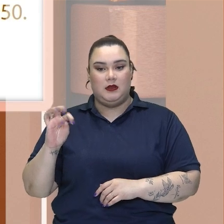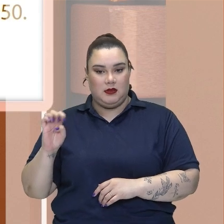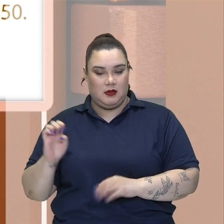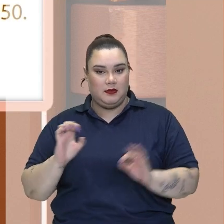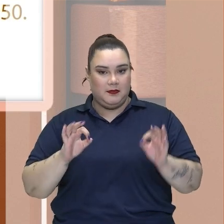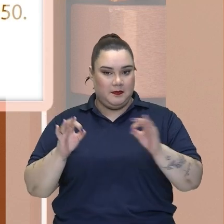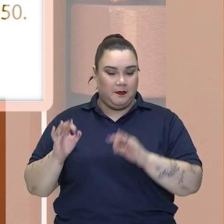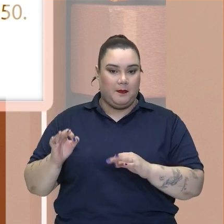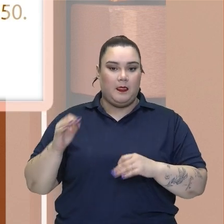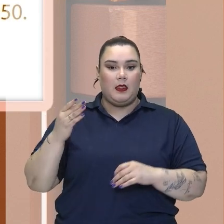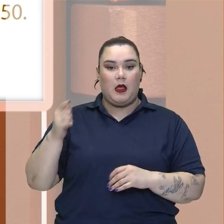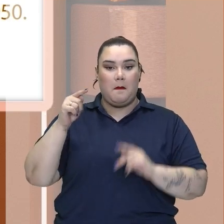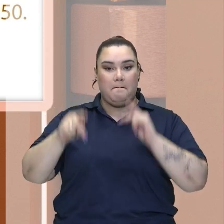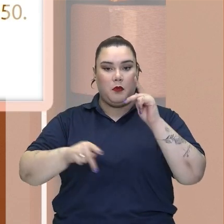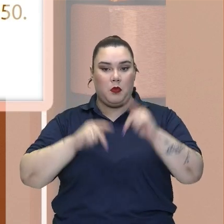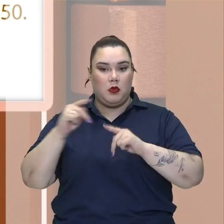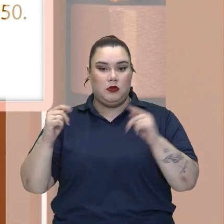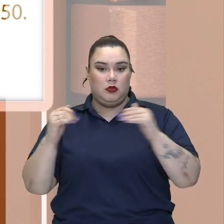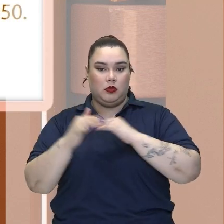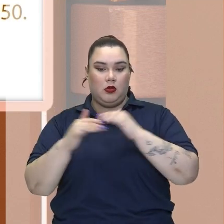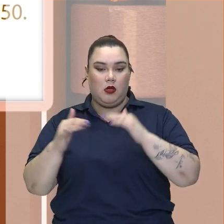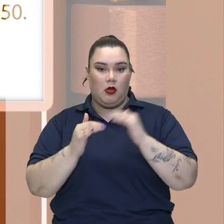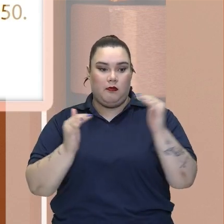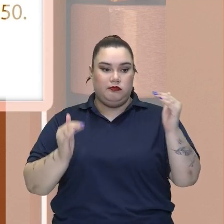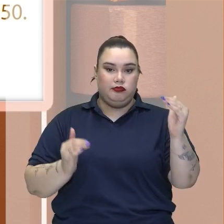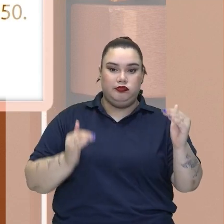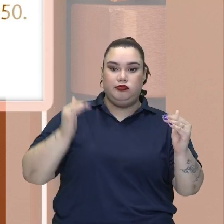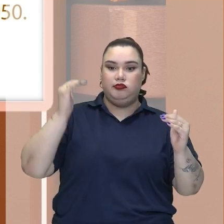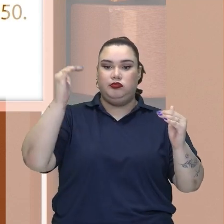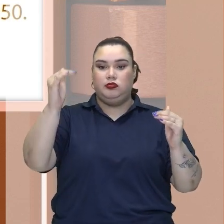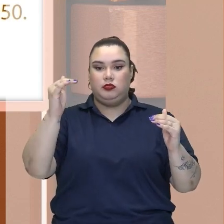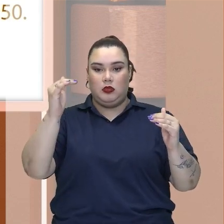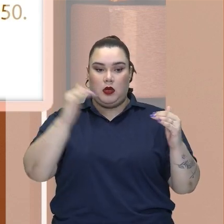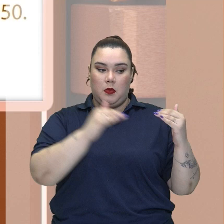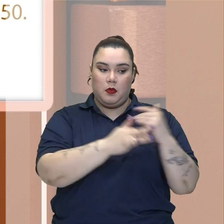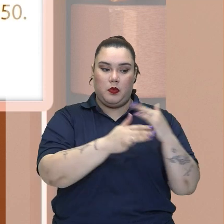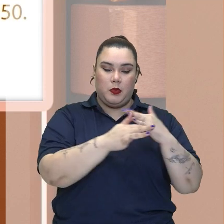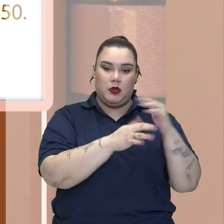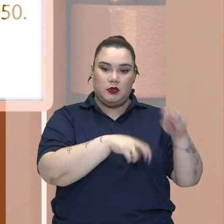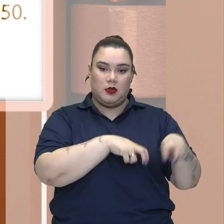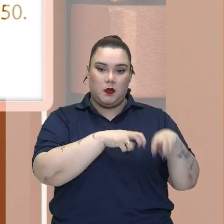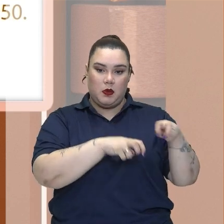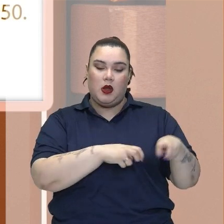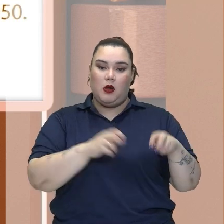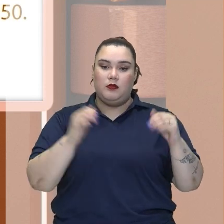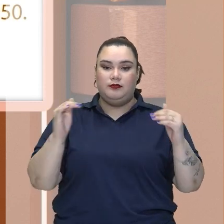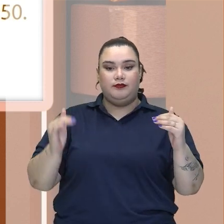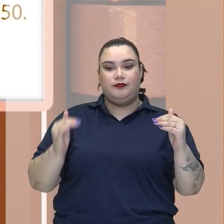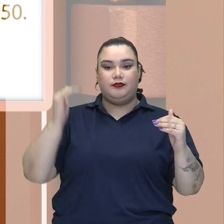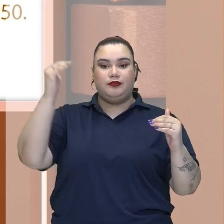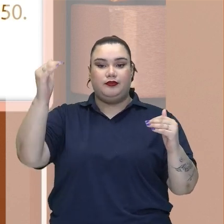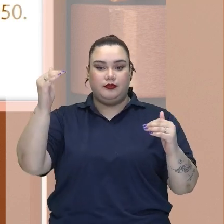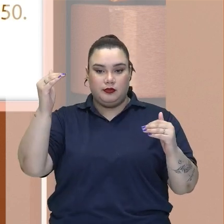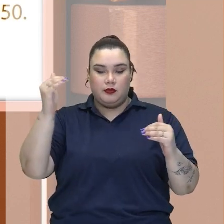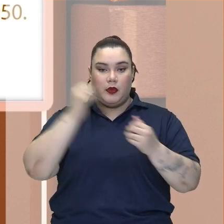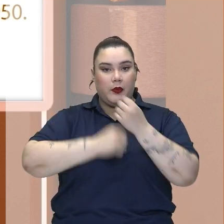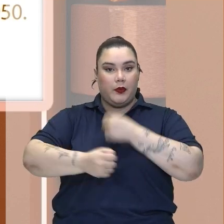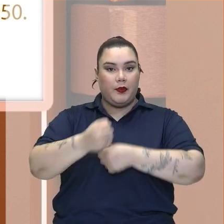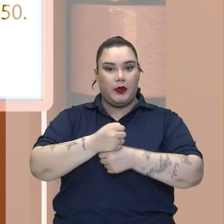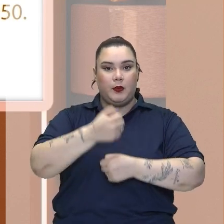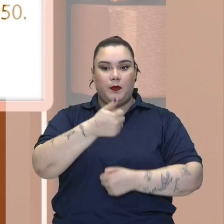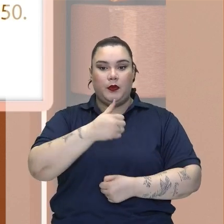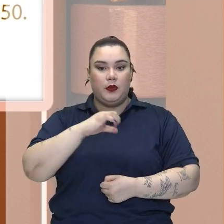a população urbana ela superou a população rural já na década de 1950, refletindo